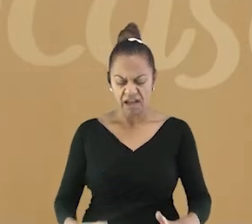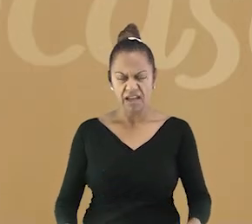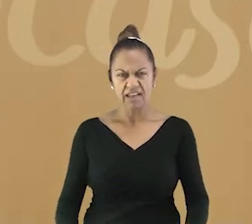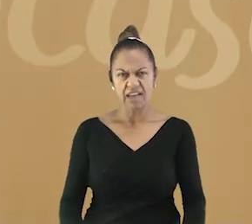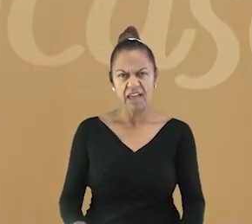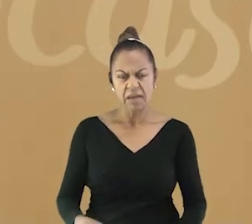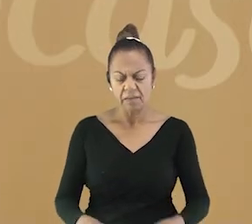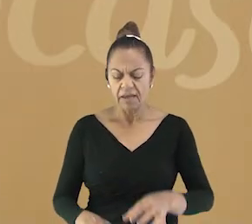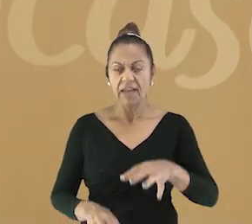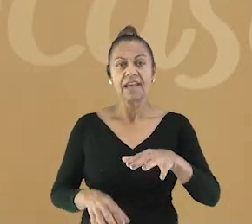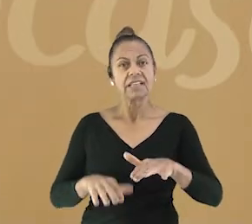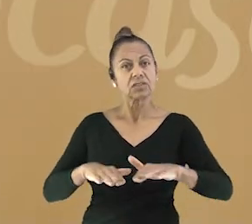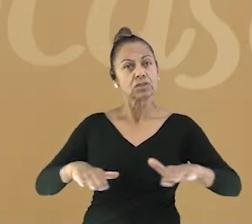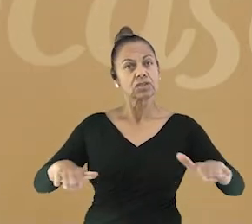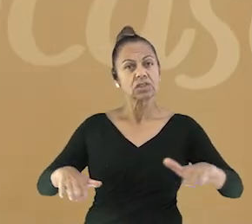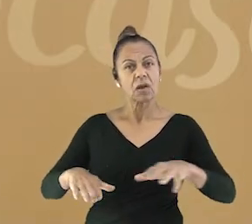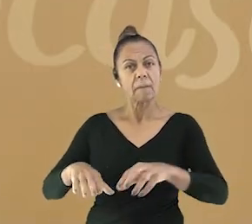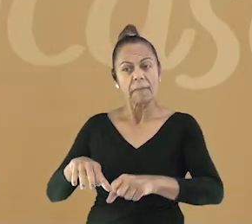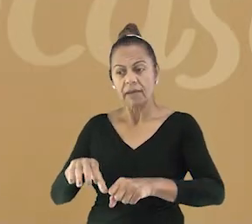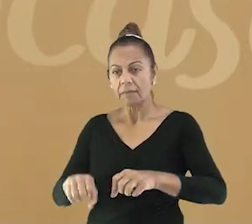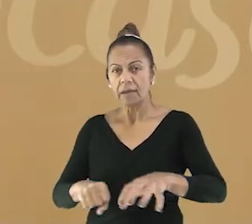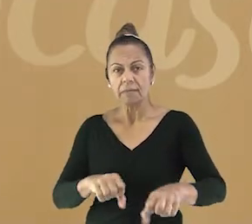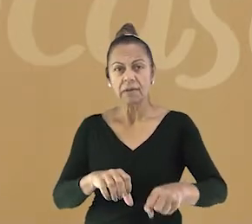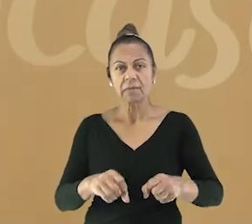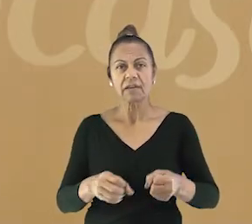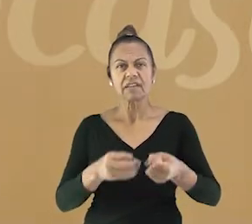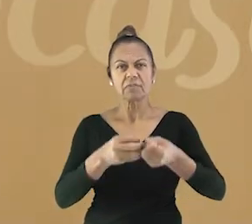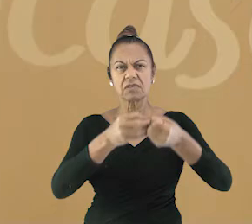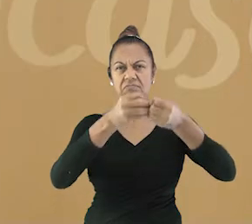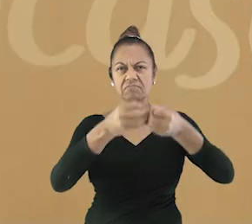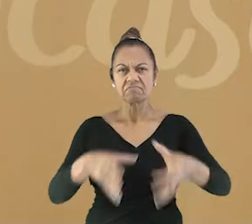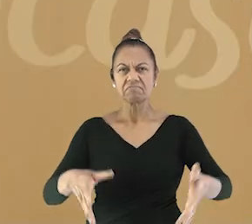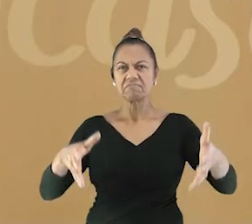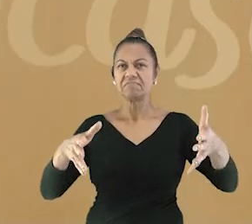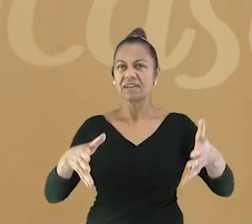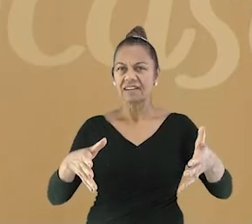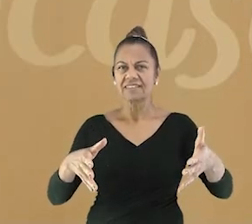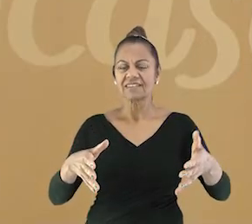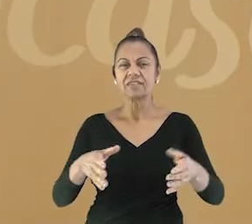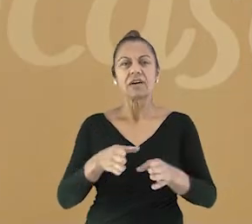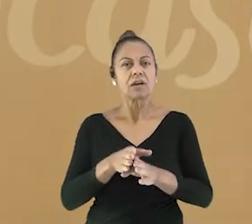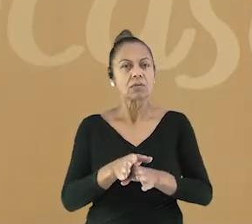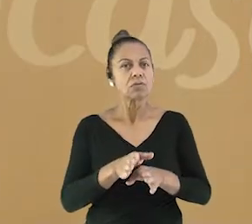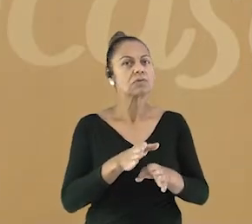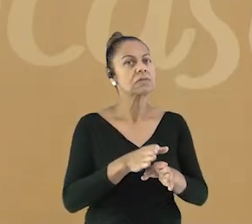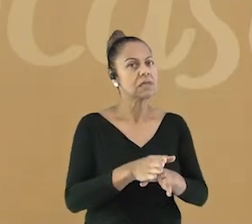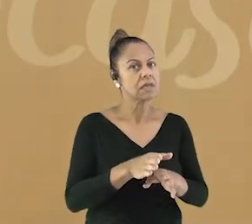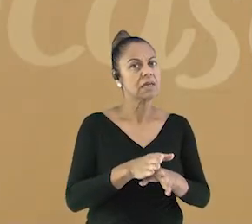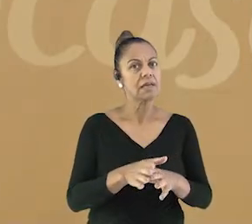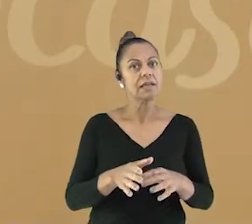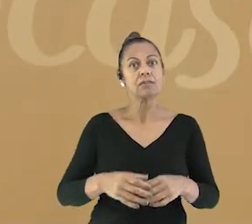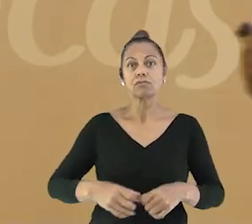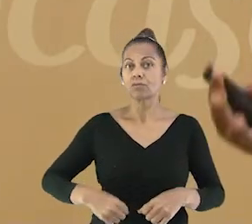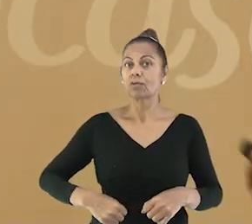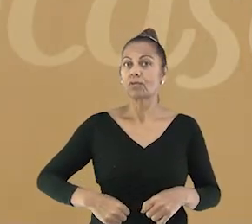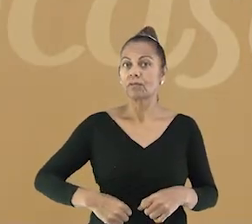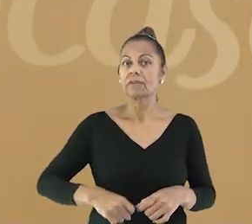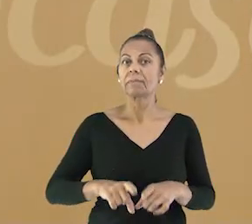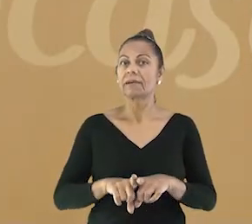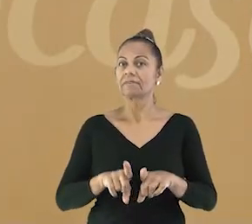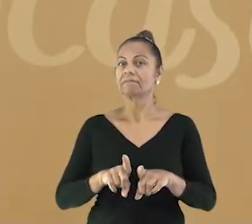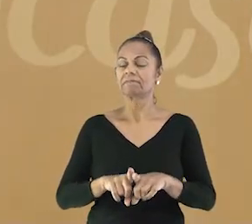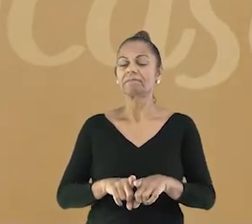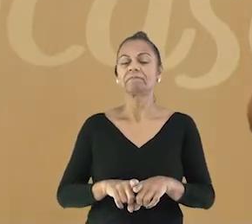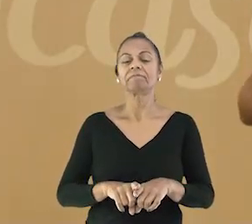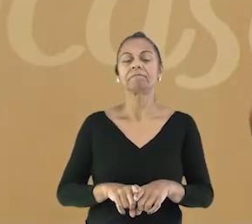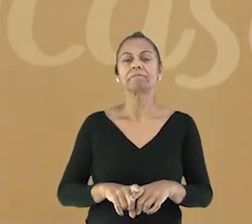desse povo. E aí, durante a quebra de louça, eles dão conselhos aos noivos, juntam os cacos do